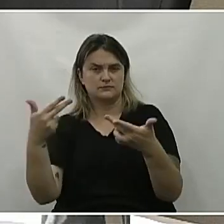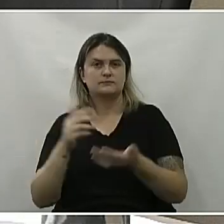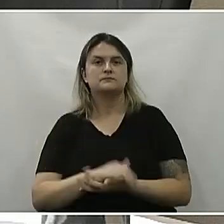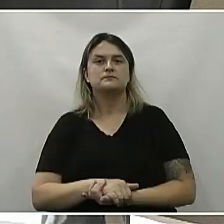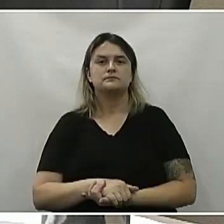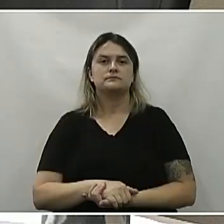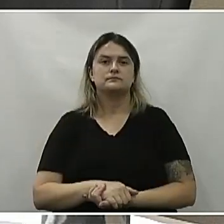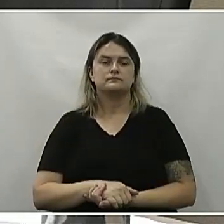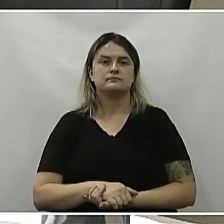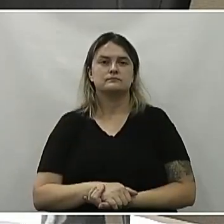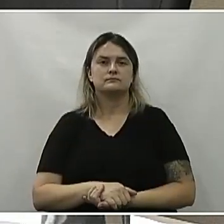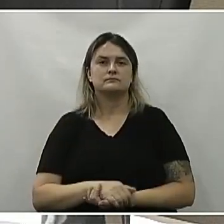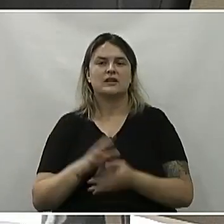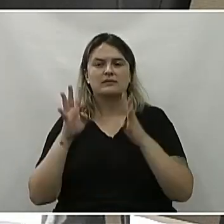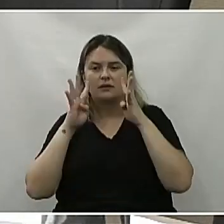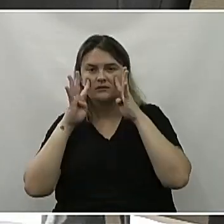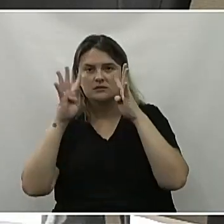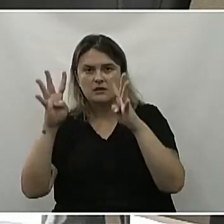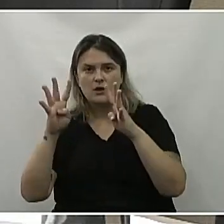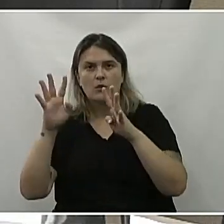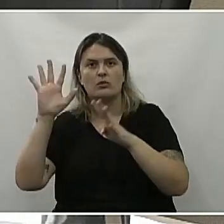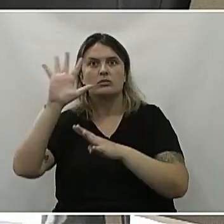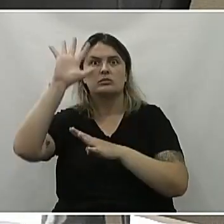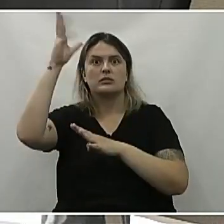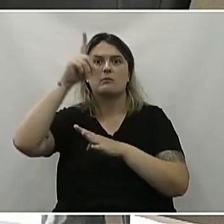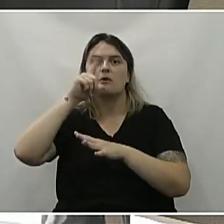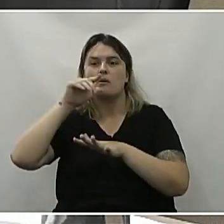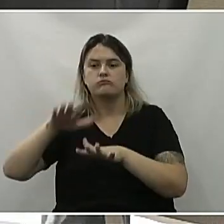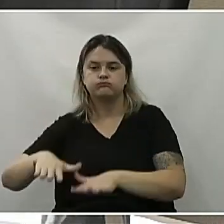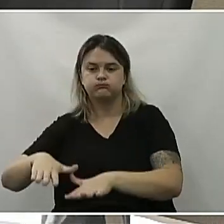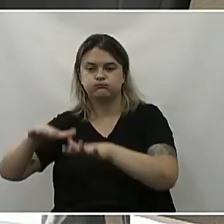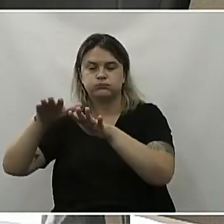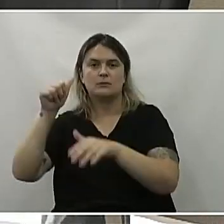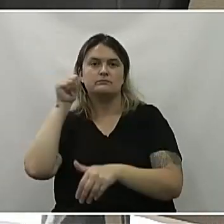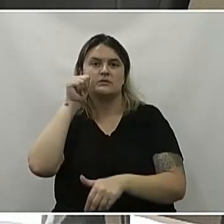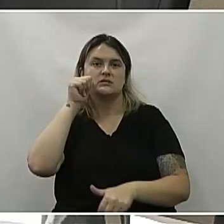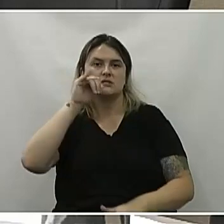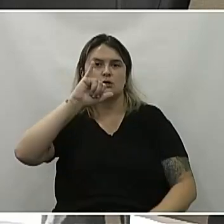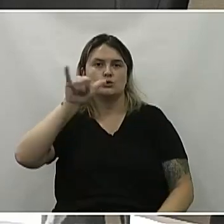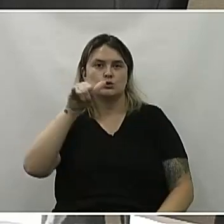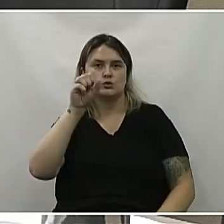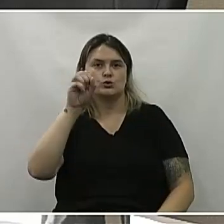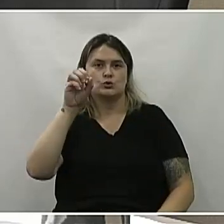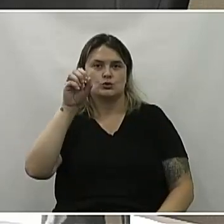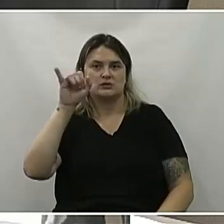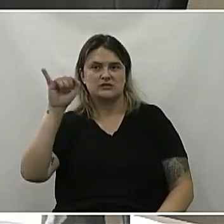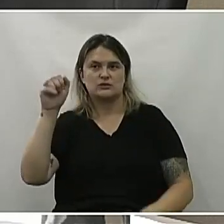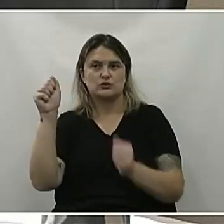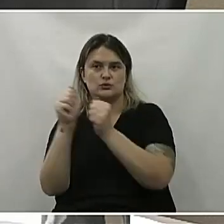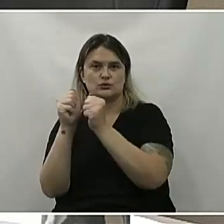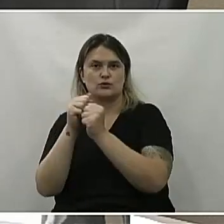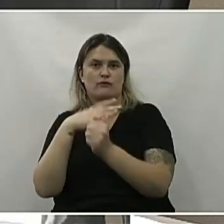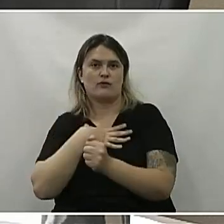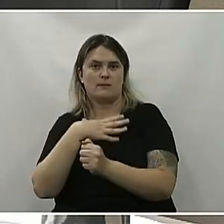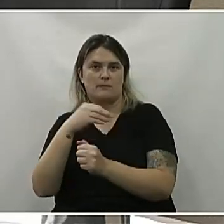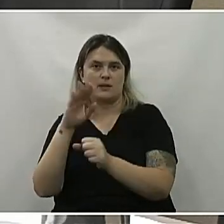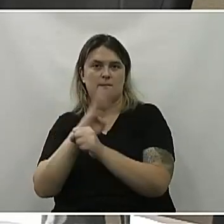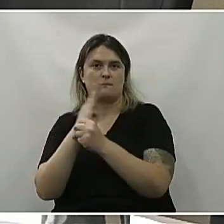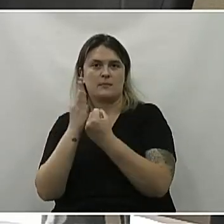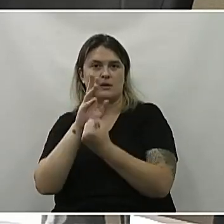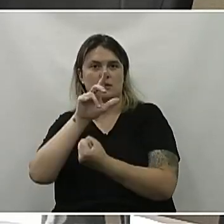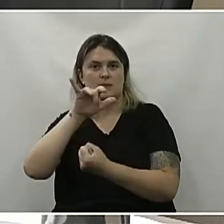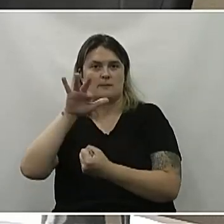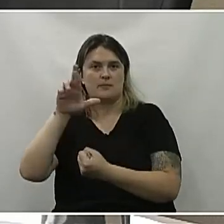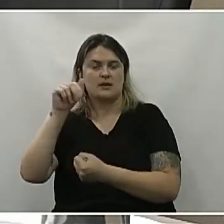eh voltadas na época da enchente a Jose que tá aí atrás com a sua família também lá do Limeira e